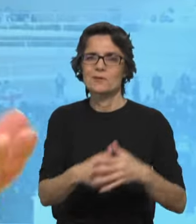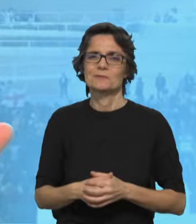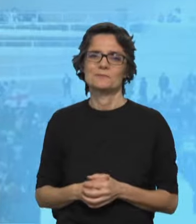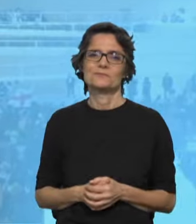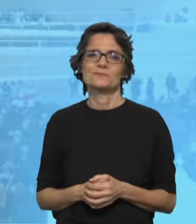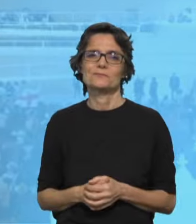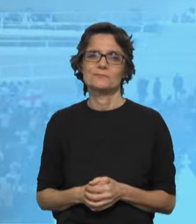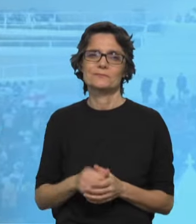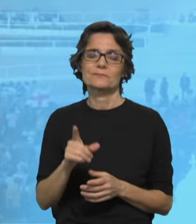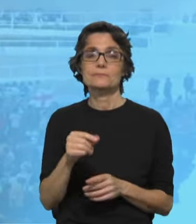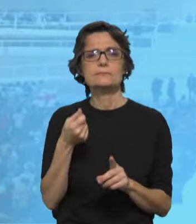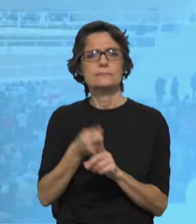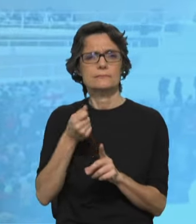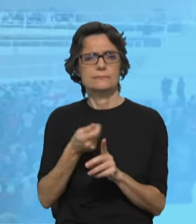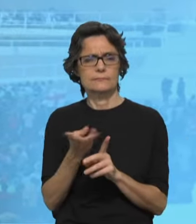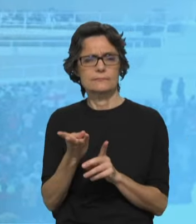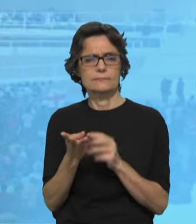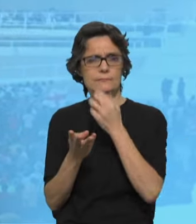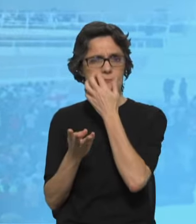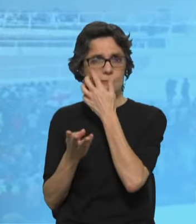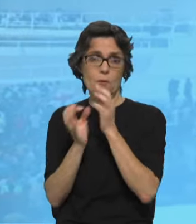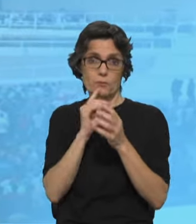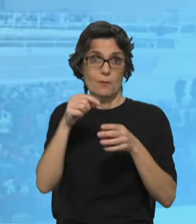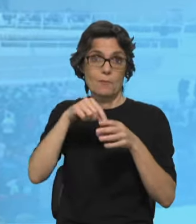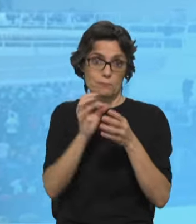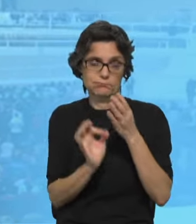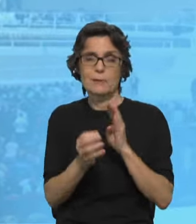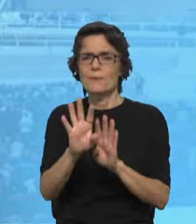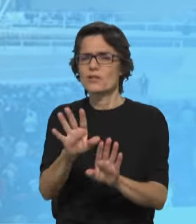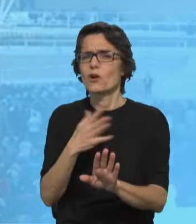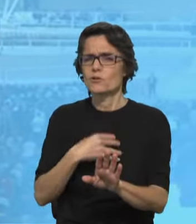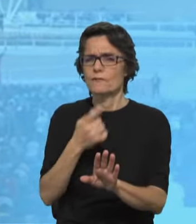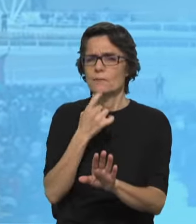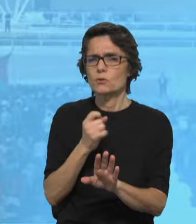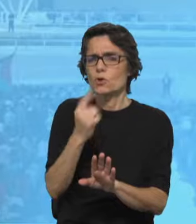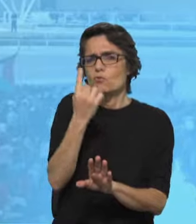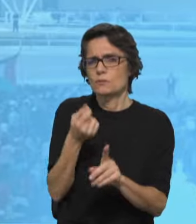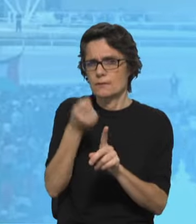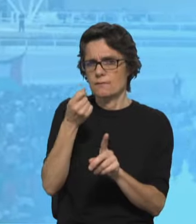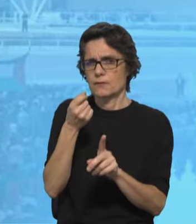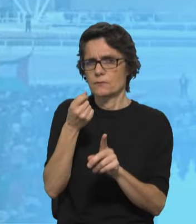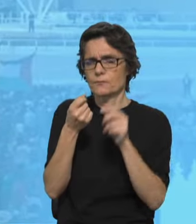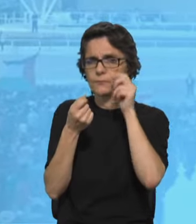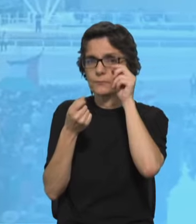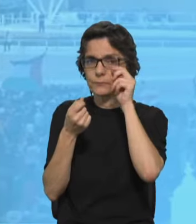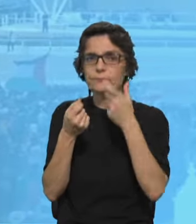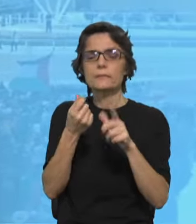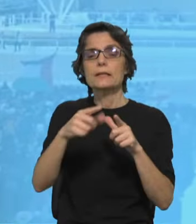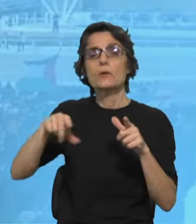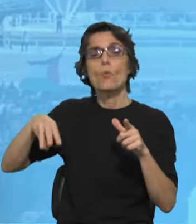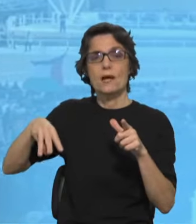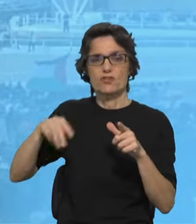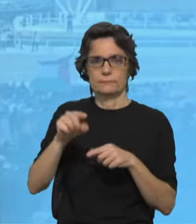muito destes desafios que o Padre Joaquim Ganhão falou. Eu permitia que lhe perguntasse apenas um deles e coloco em torno do desafio da linguagem,